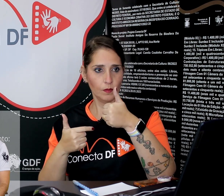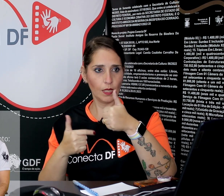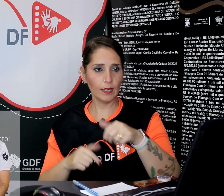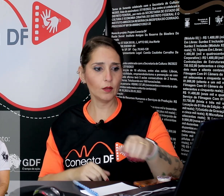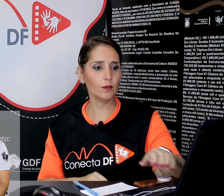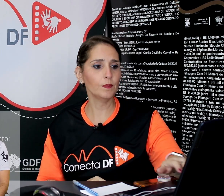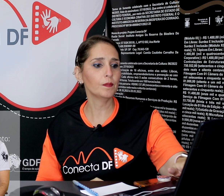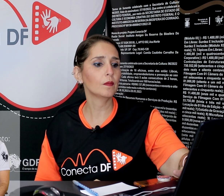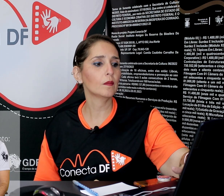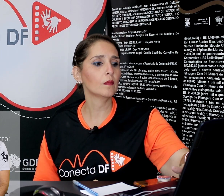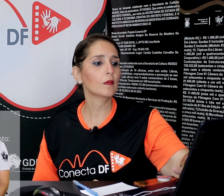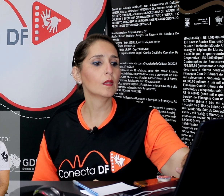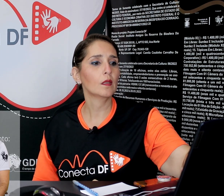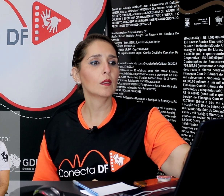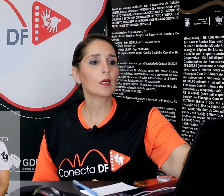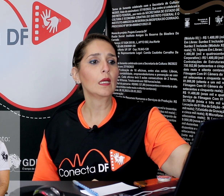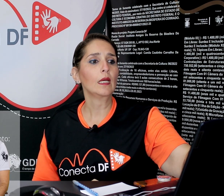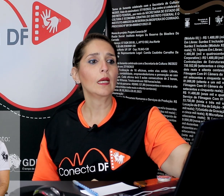Certo?